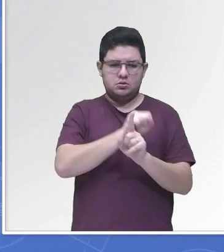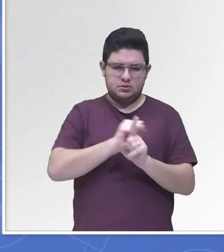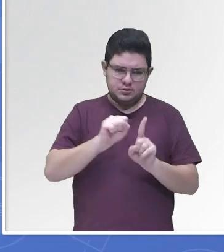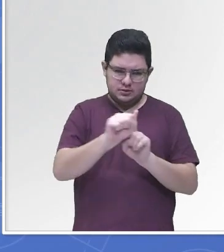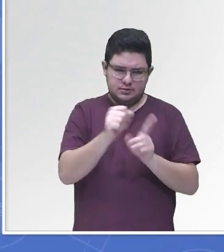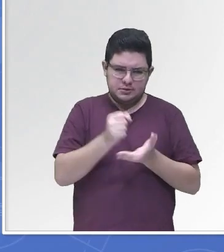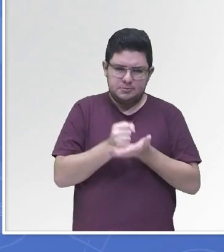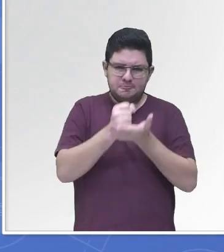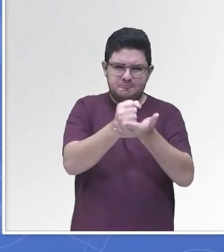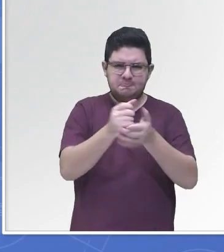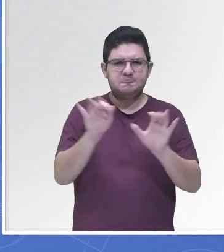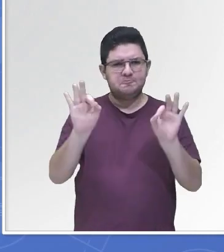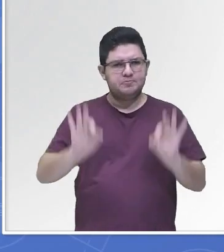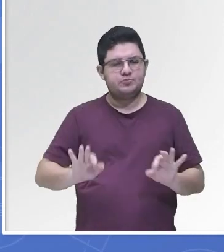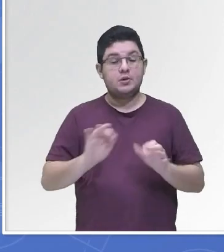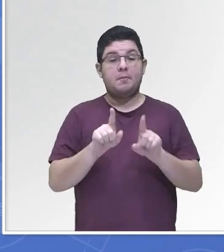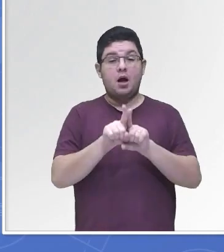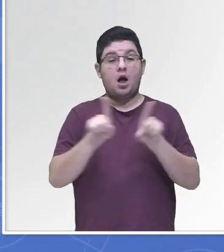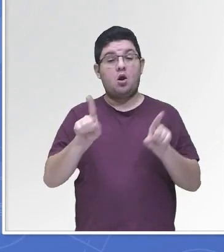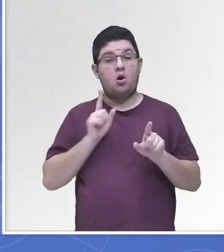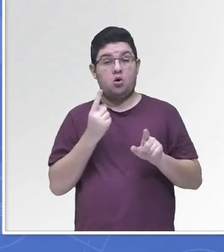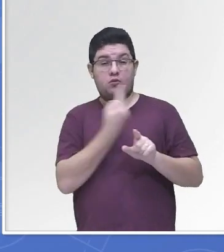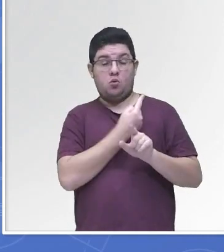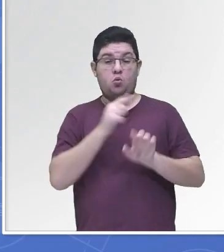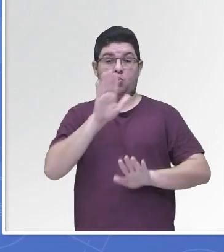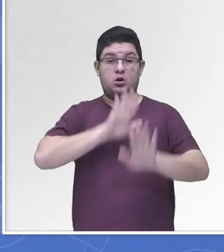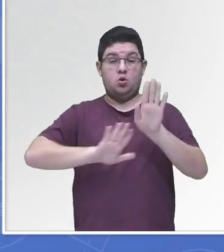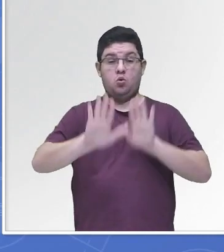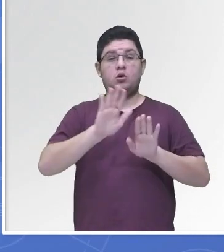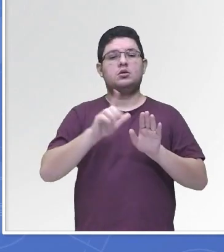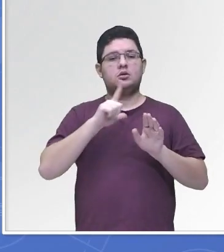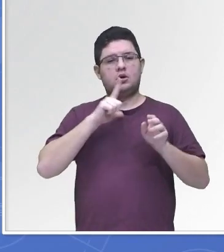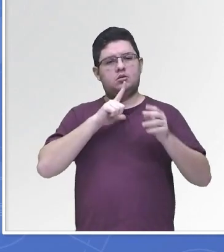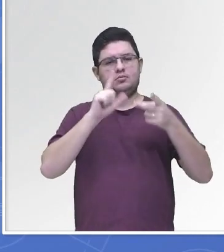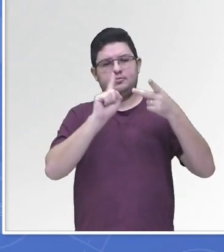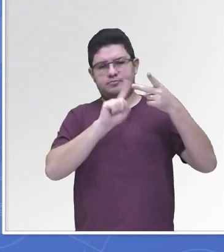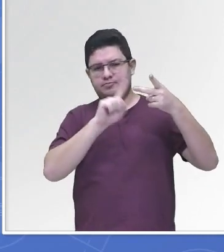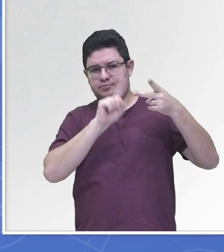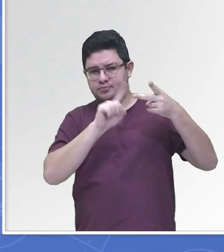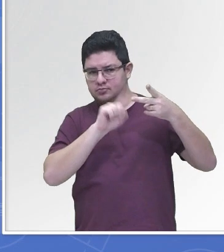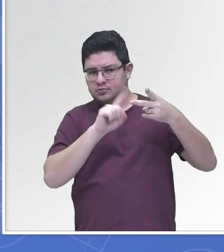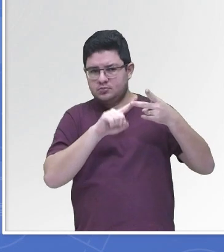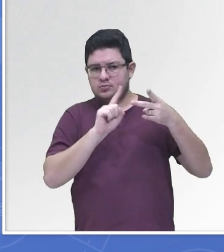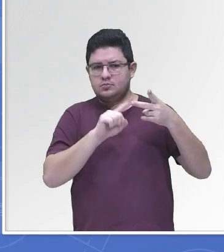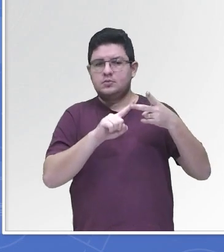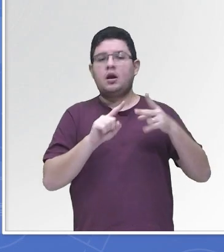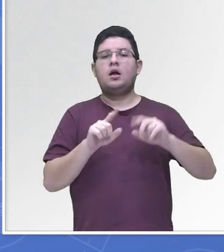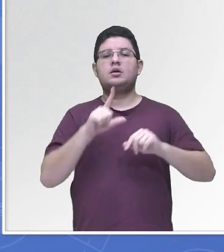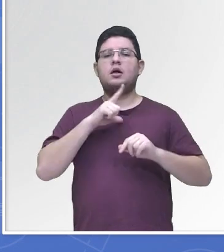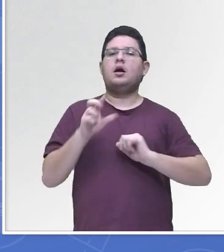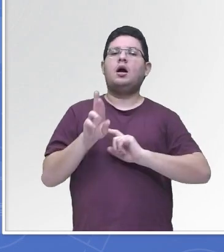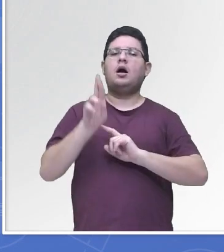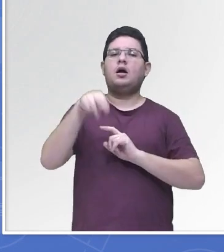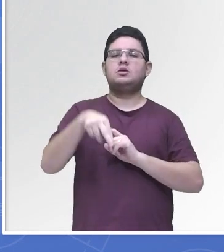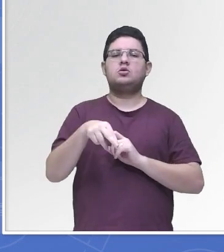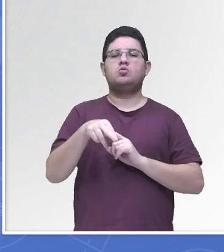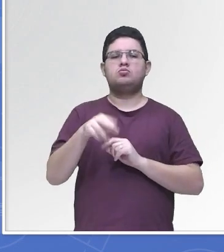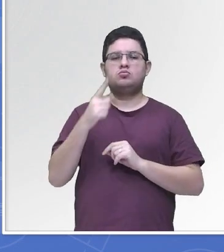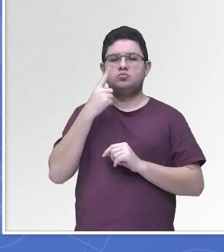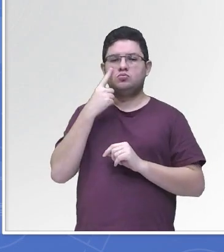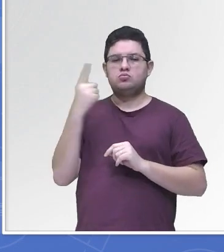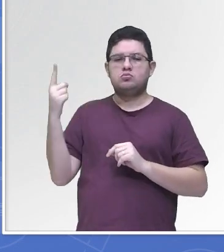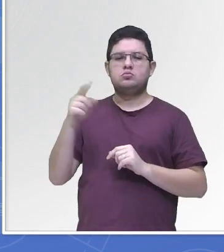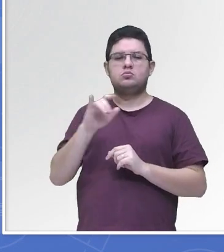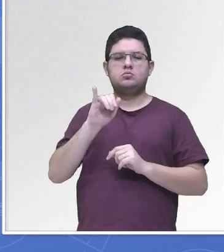nós temos que tomar cuidado, porque também existe a razão instrumental. O que é a razão instrumental? É quando o